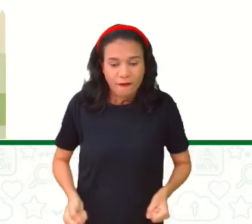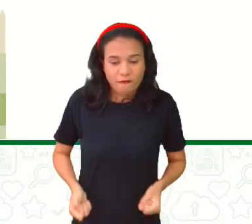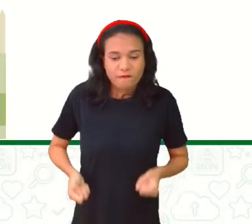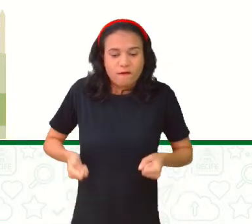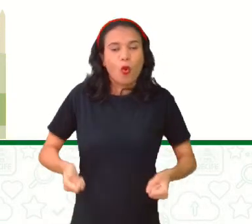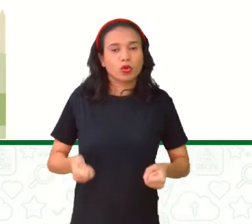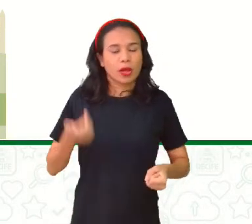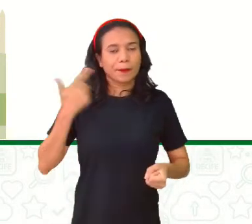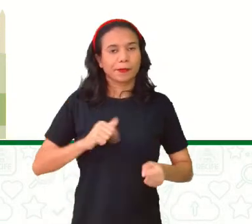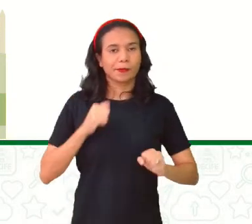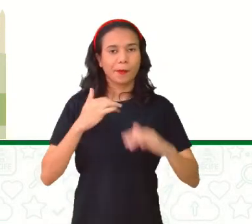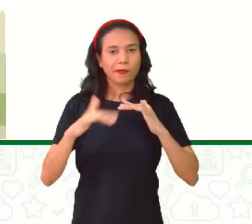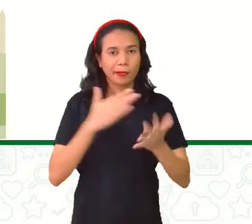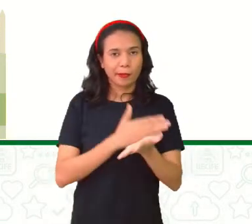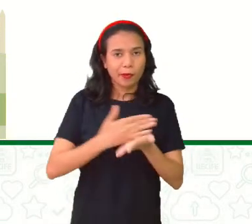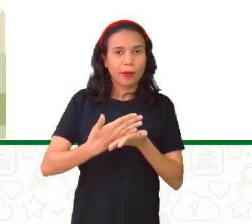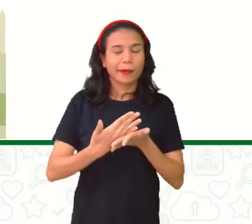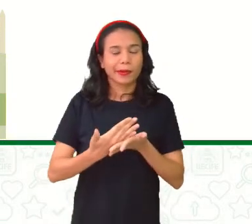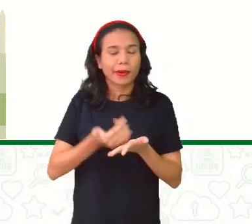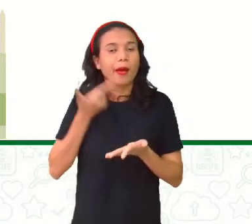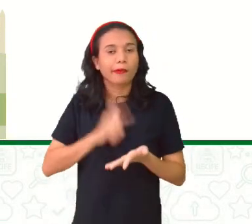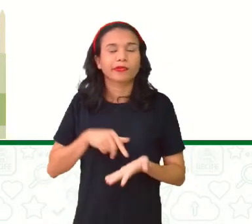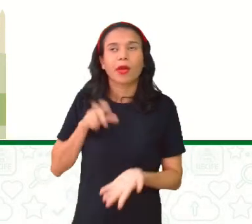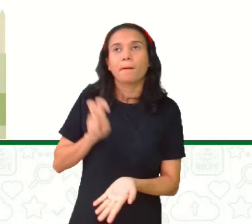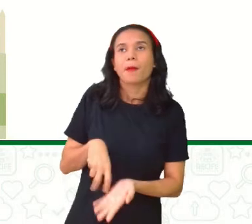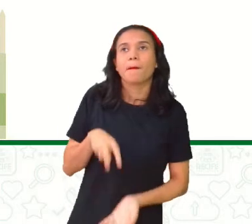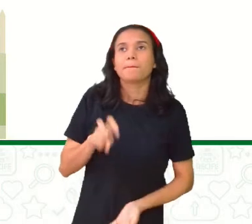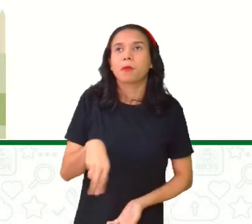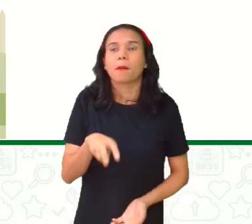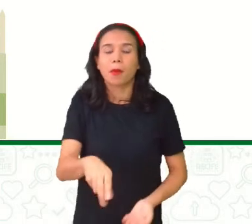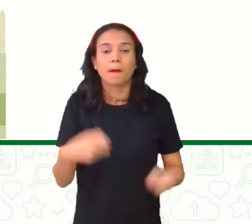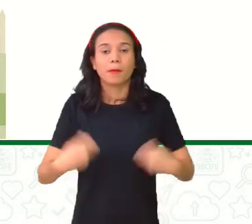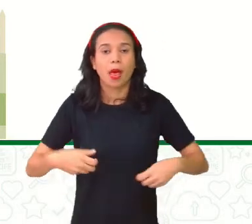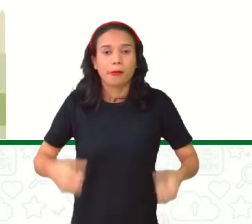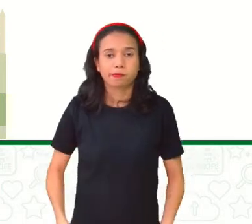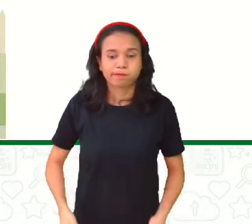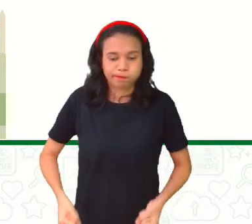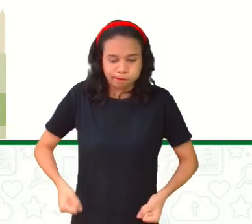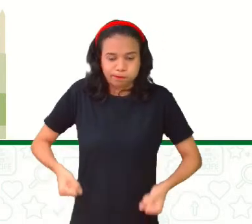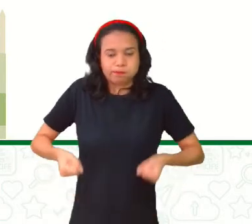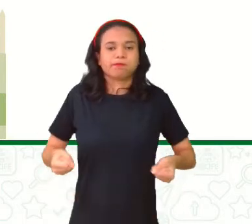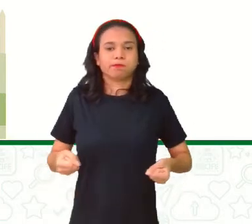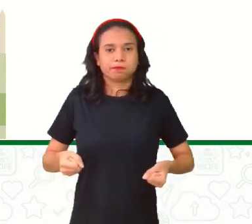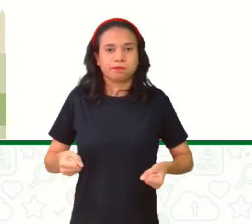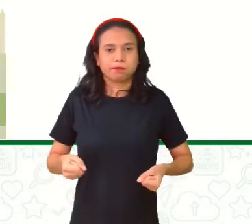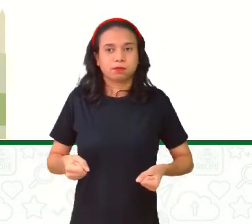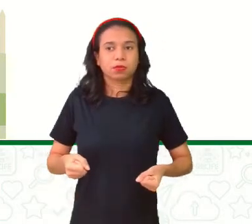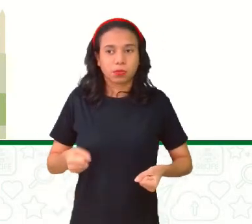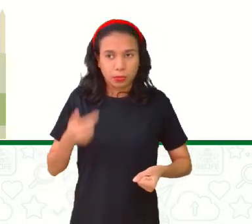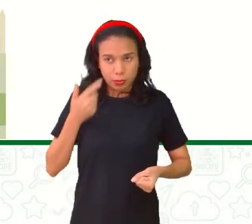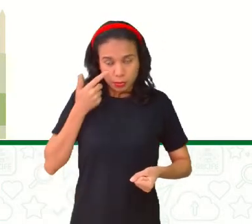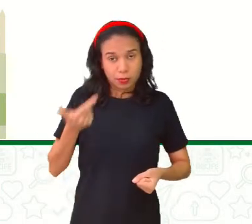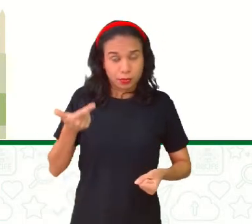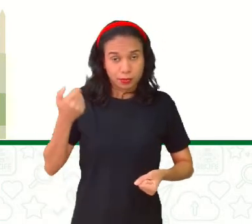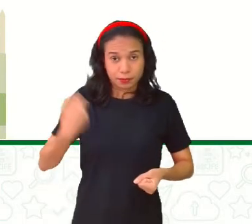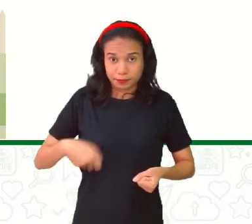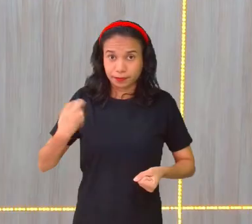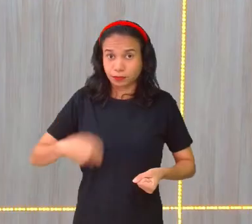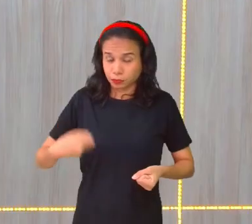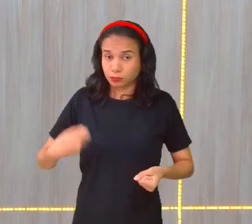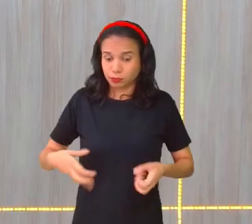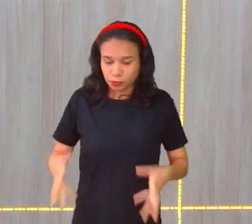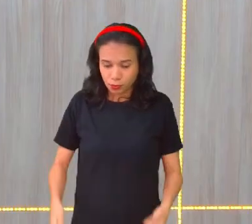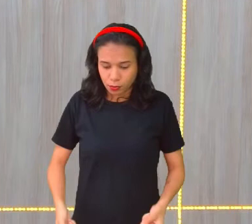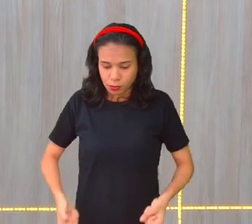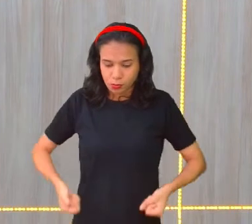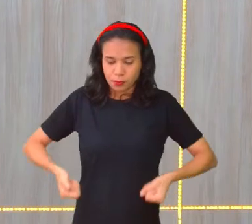para exercer o movimento. Então, para a gente andar com esse carrinho de mão, a gente precisa o quê? Levantar, né, esse carrinho, né, com